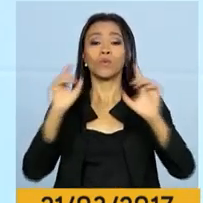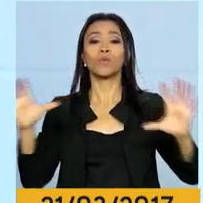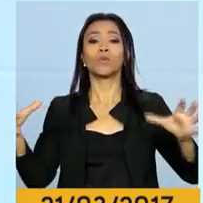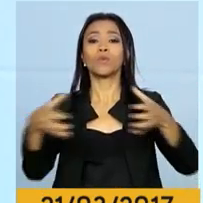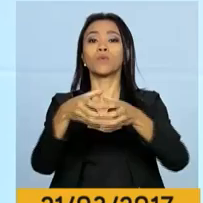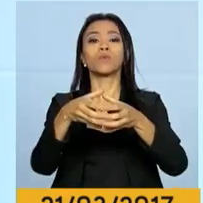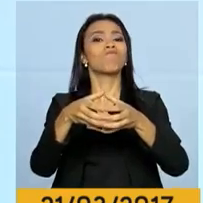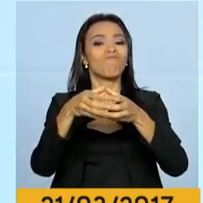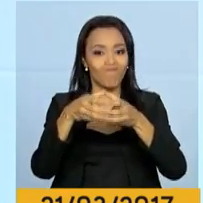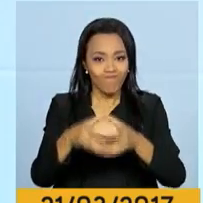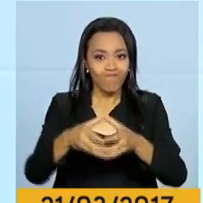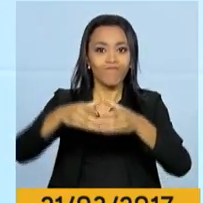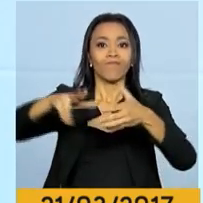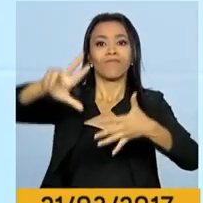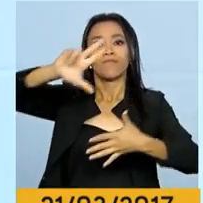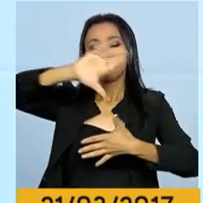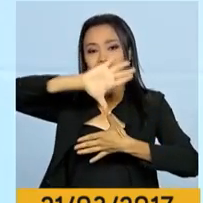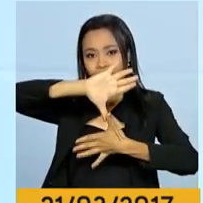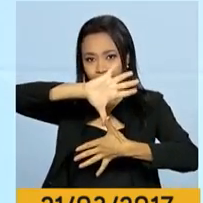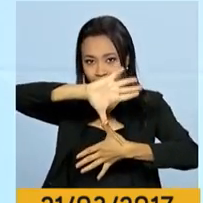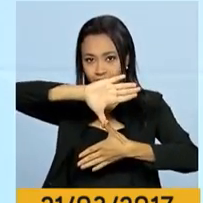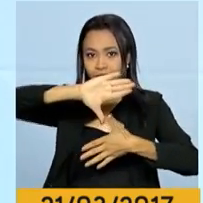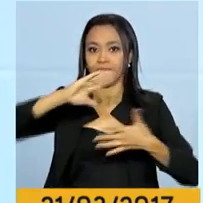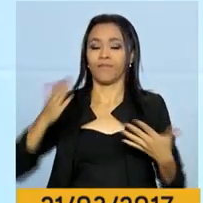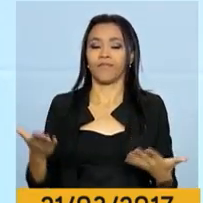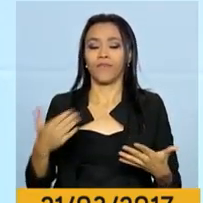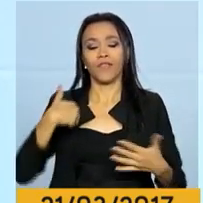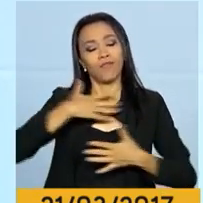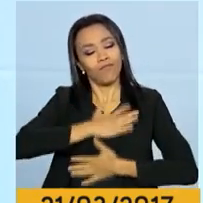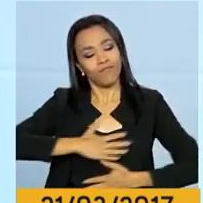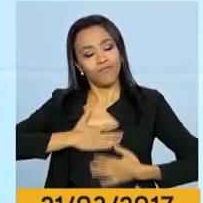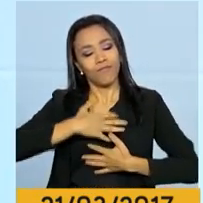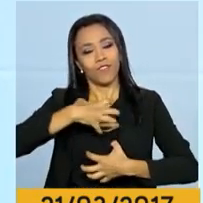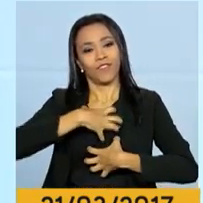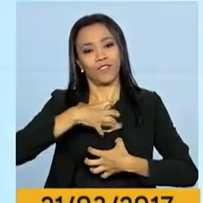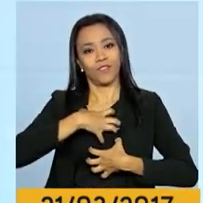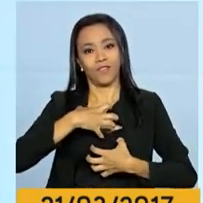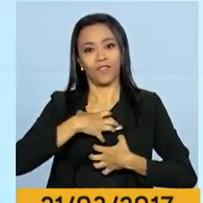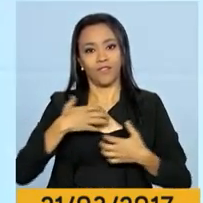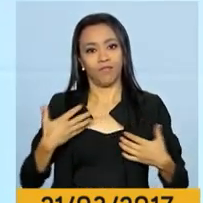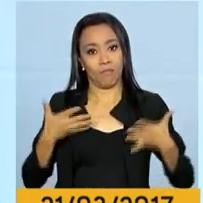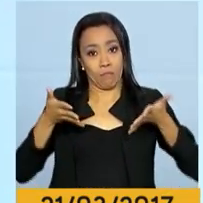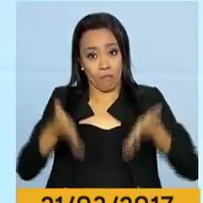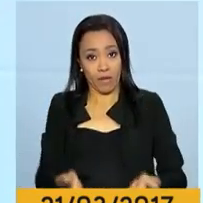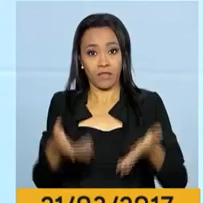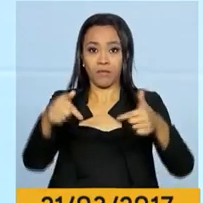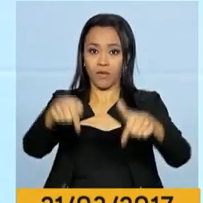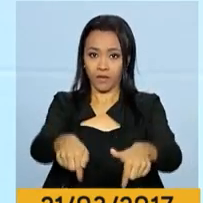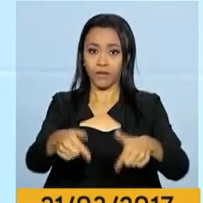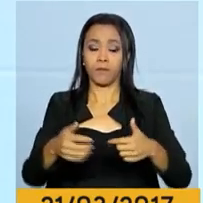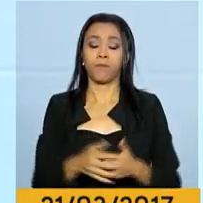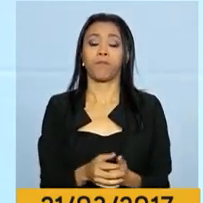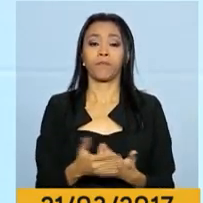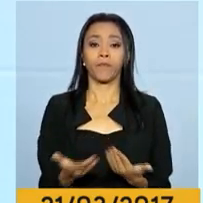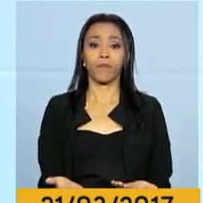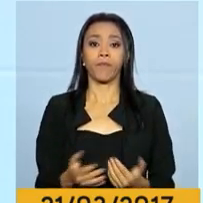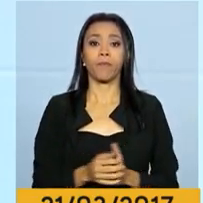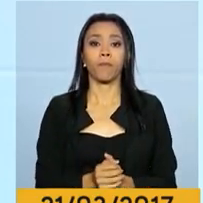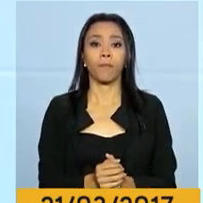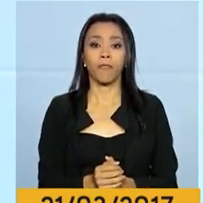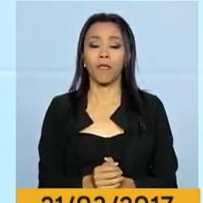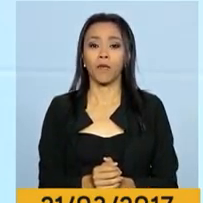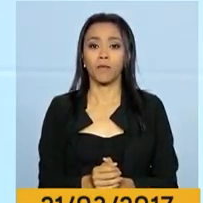eu tenho a satisfação extraordinária de participar deste evento. E